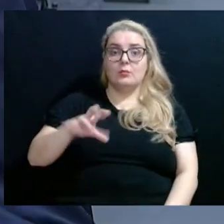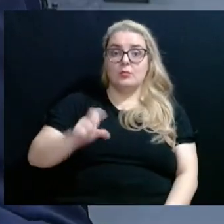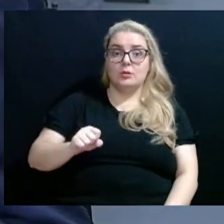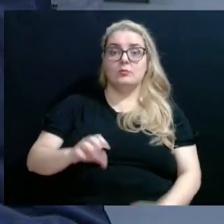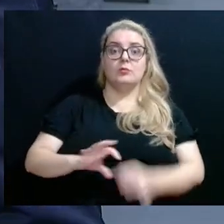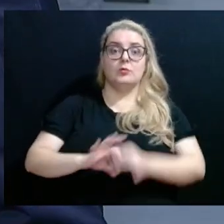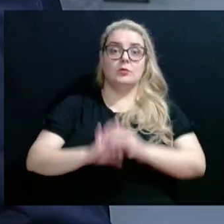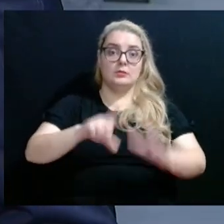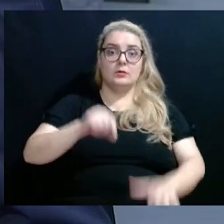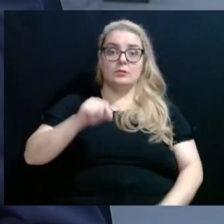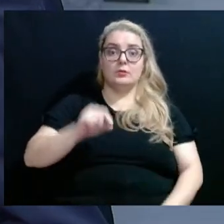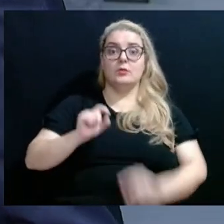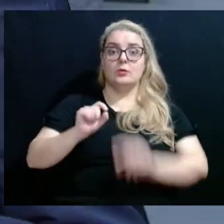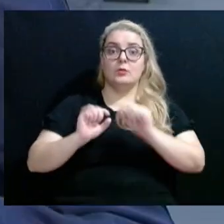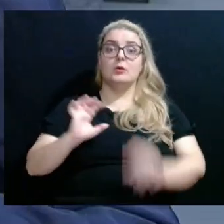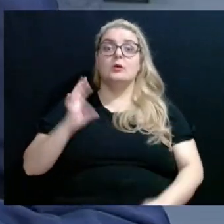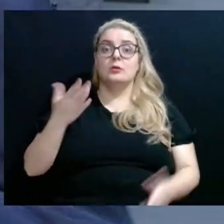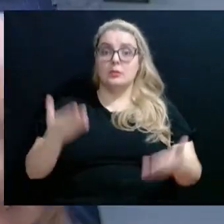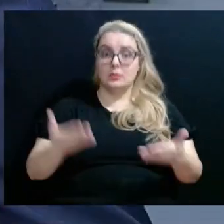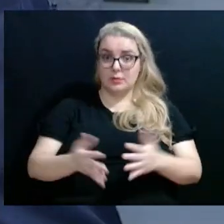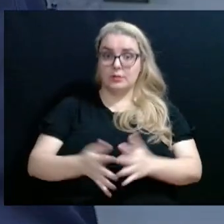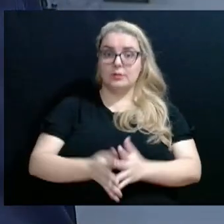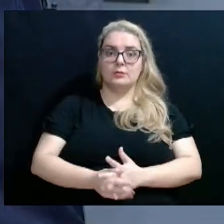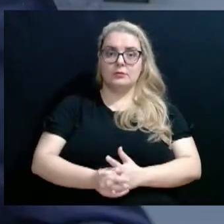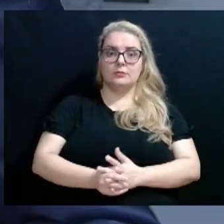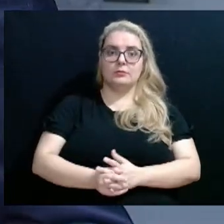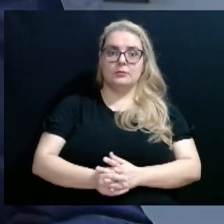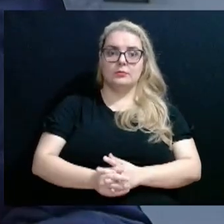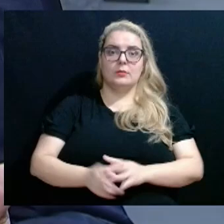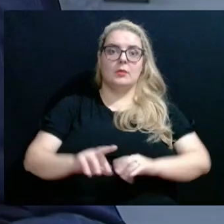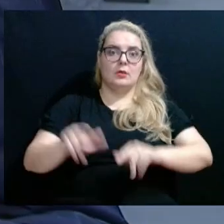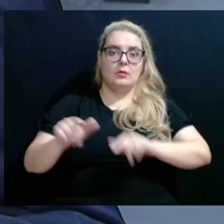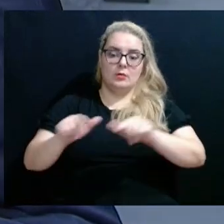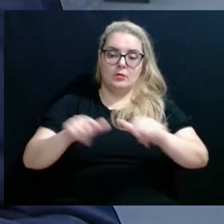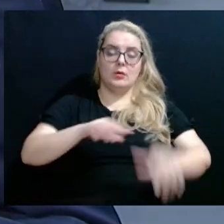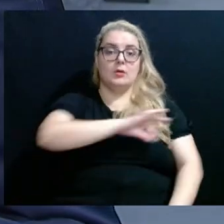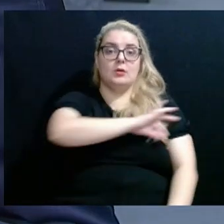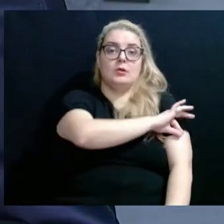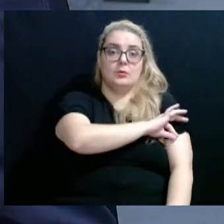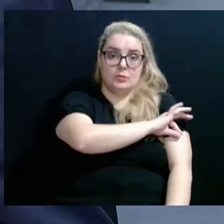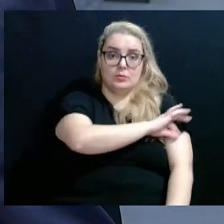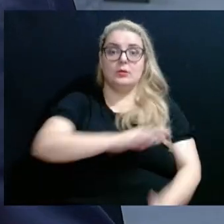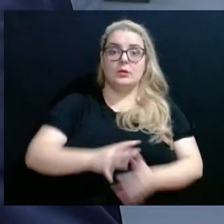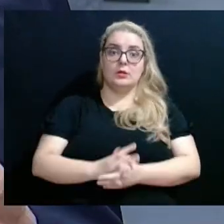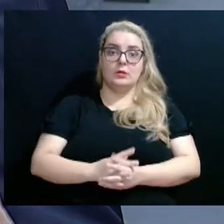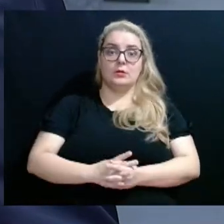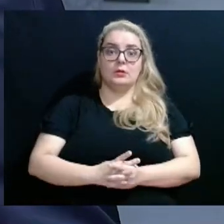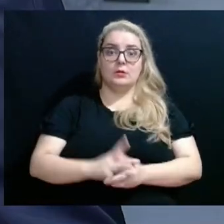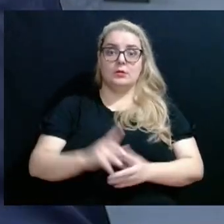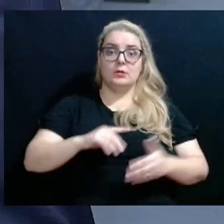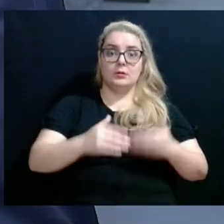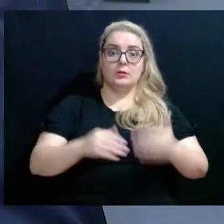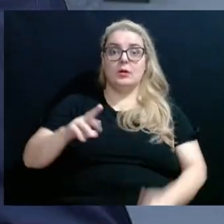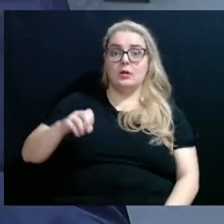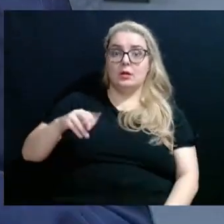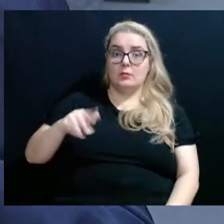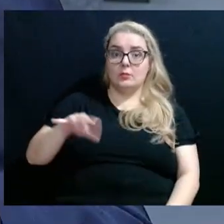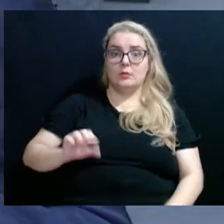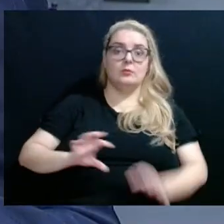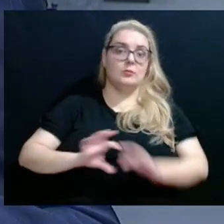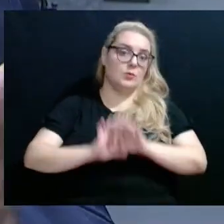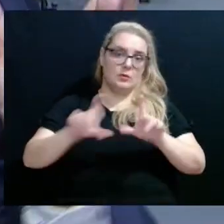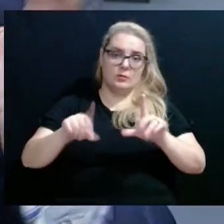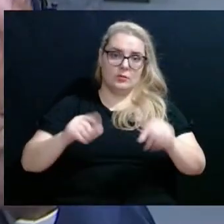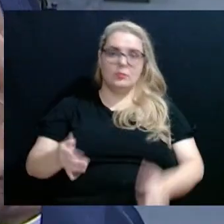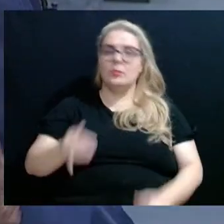O que acontece hoje? Em muitos espaços da prefeitura, há um processo de remoção por livre escolha. Por exemplo,